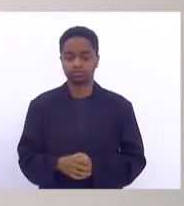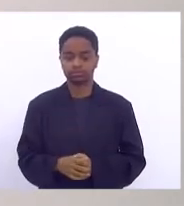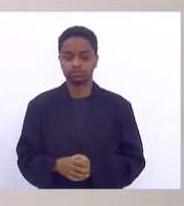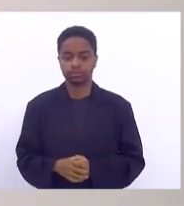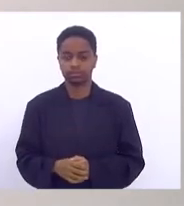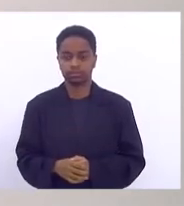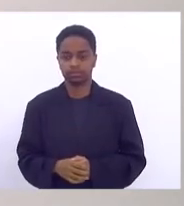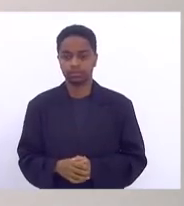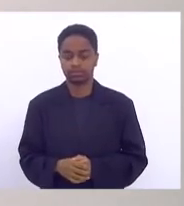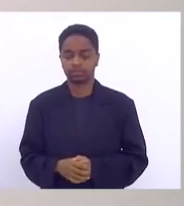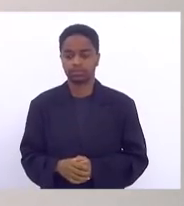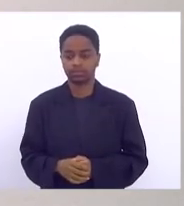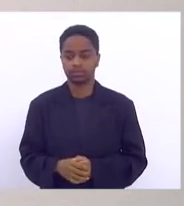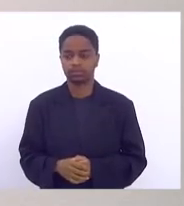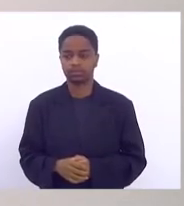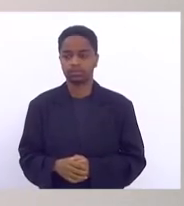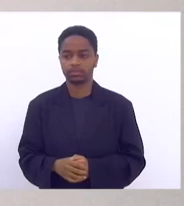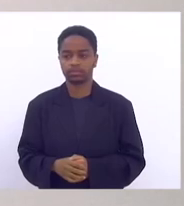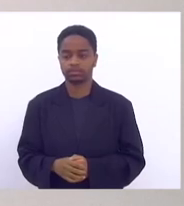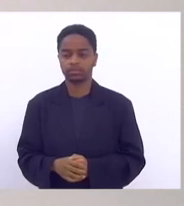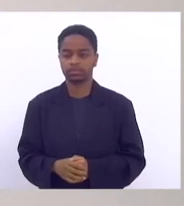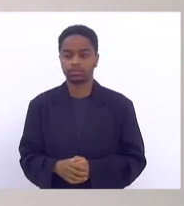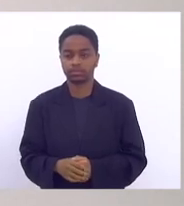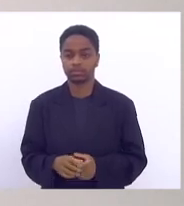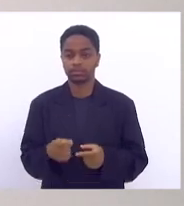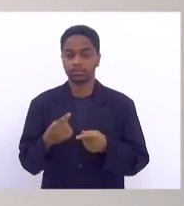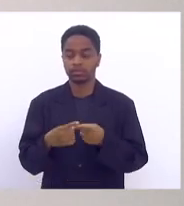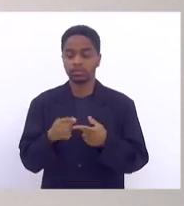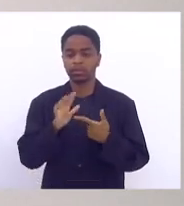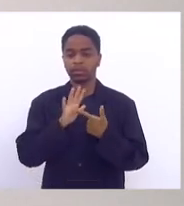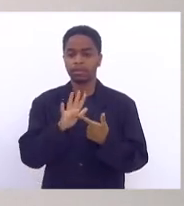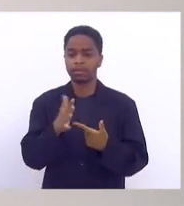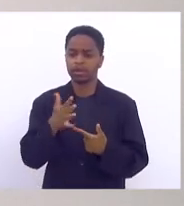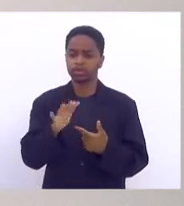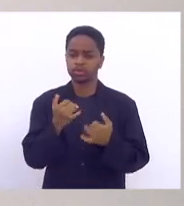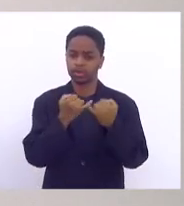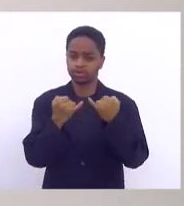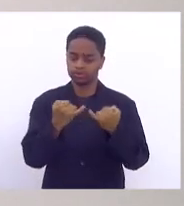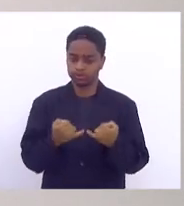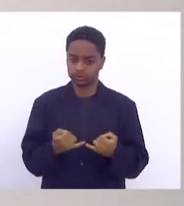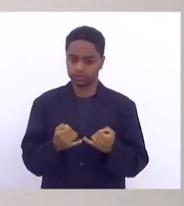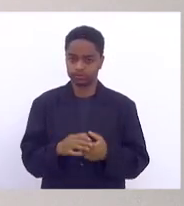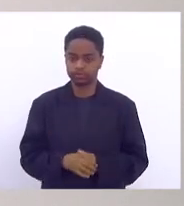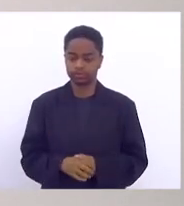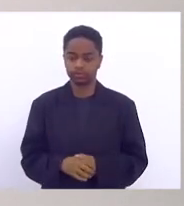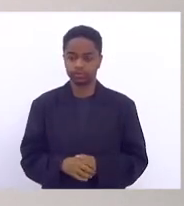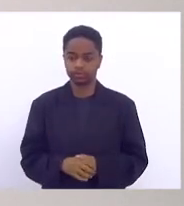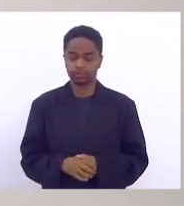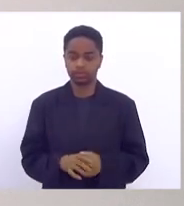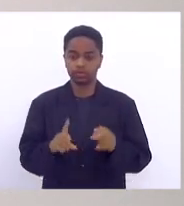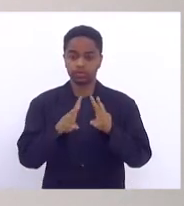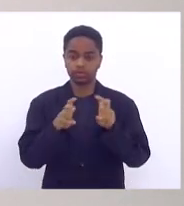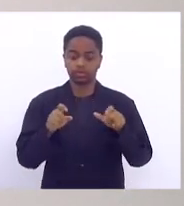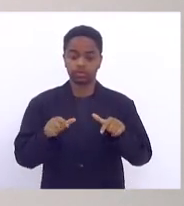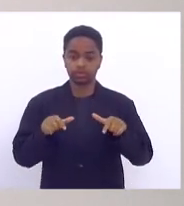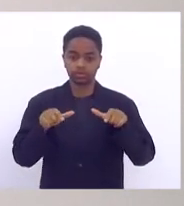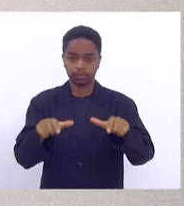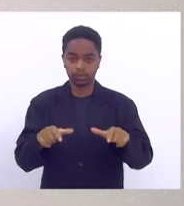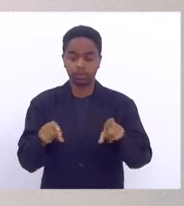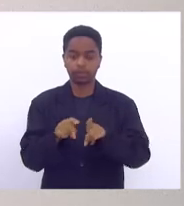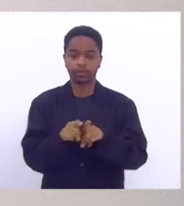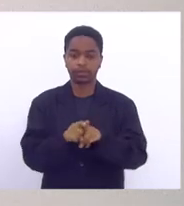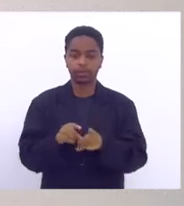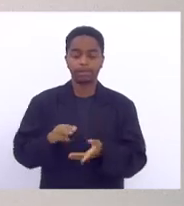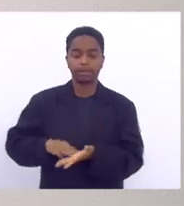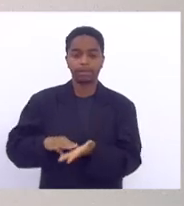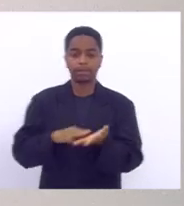Constituição de 1988 que diz mais ou menos a mesma coisa desde a Expedição do diploma os membros do congresso nacional